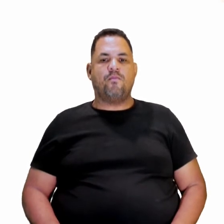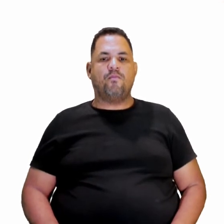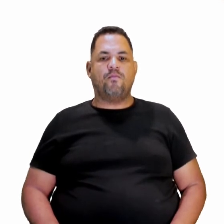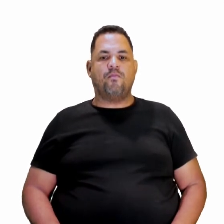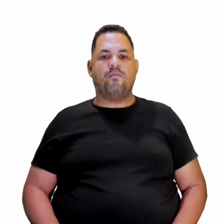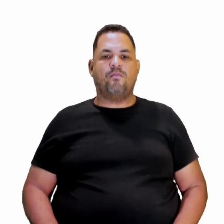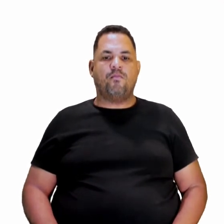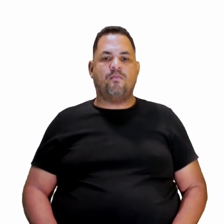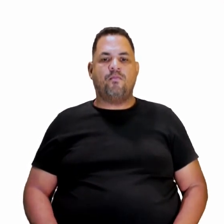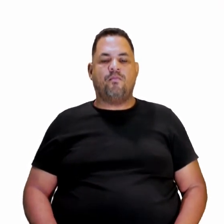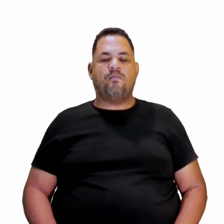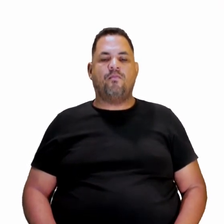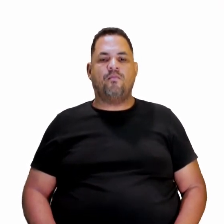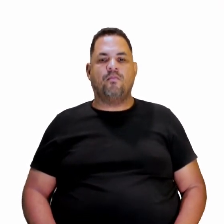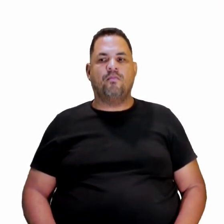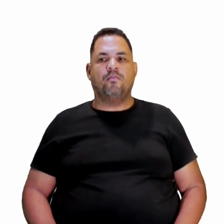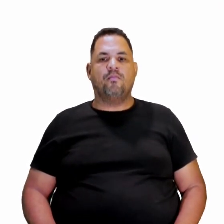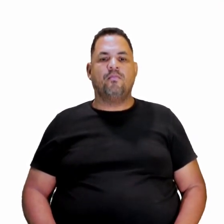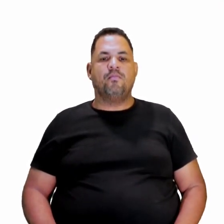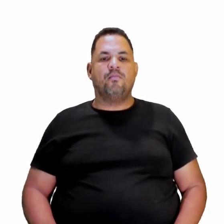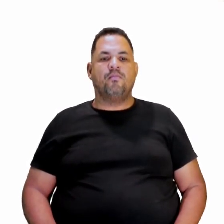conjugação, enfim, tudo isso.